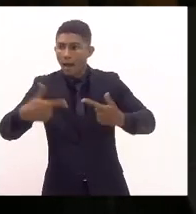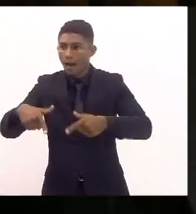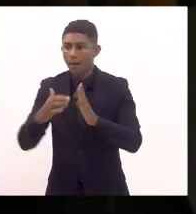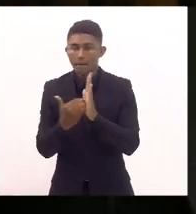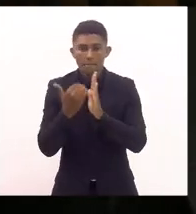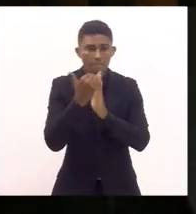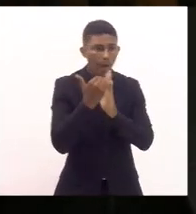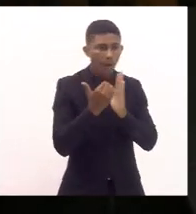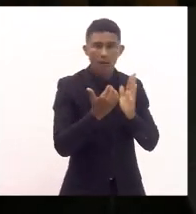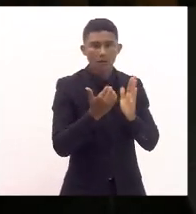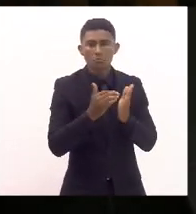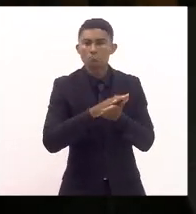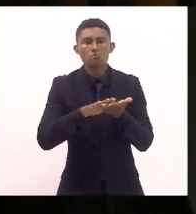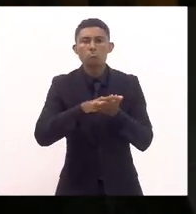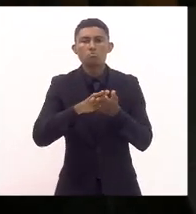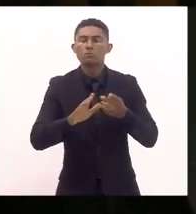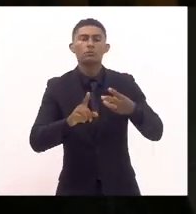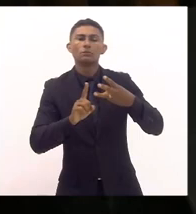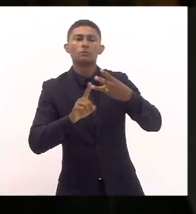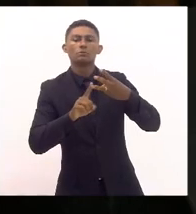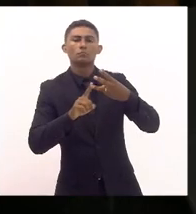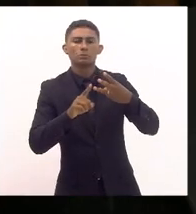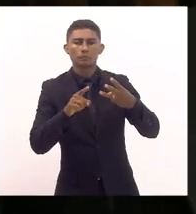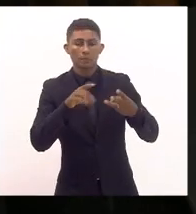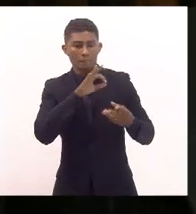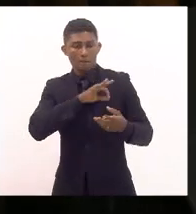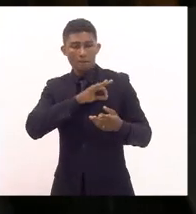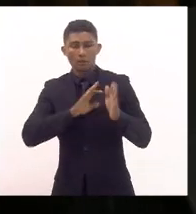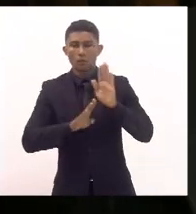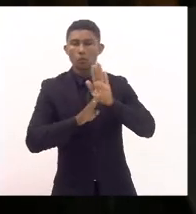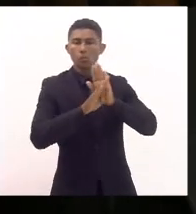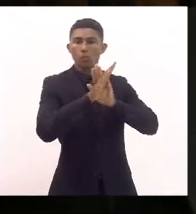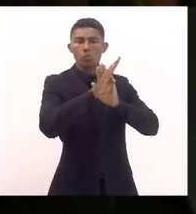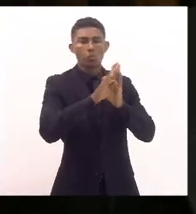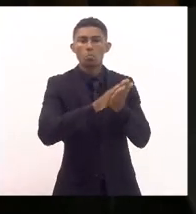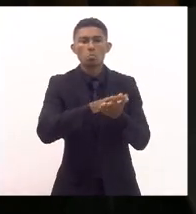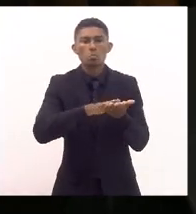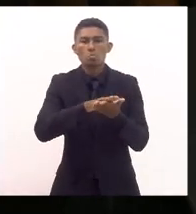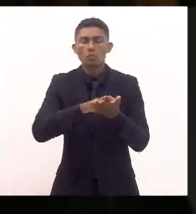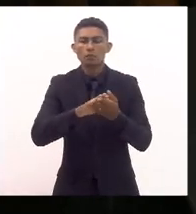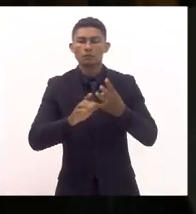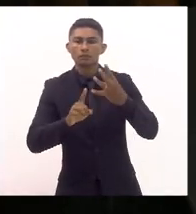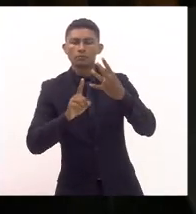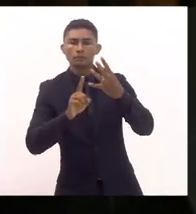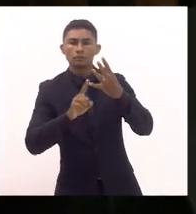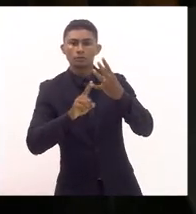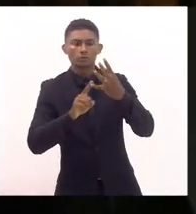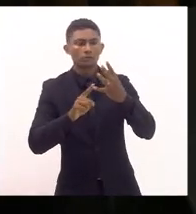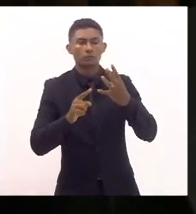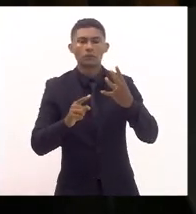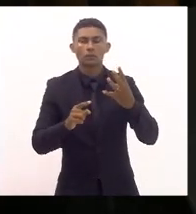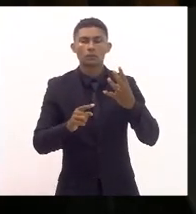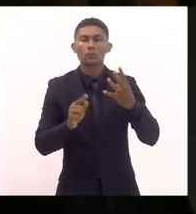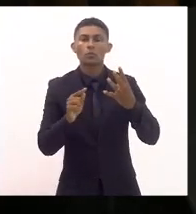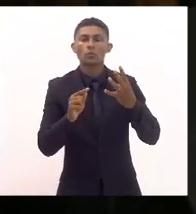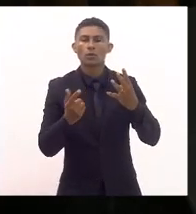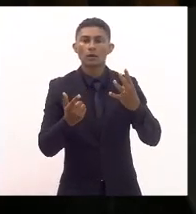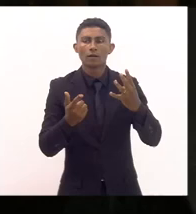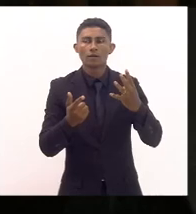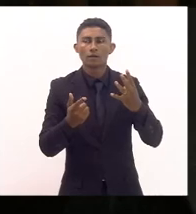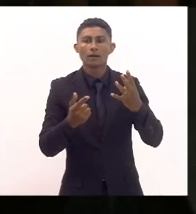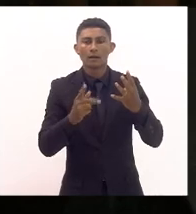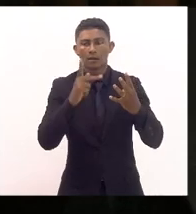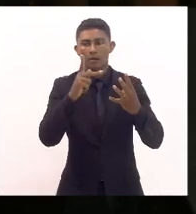três de crescimento da renda quatro de ter alavancado o